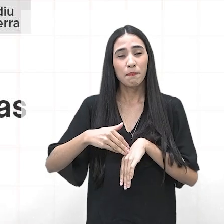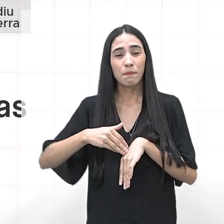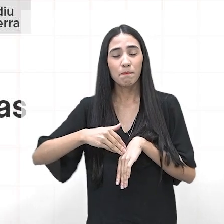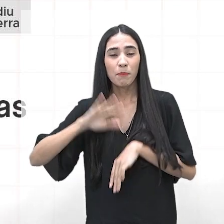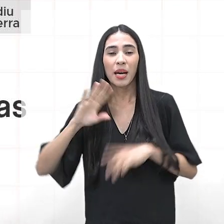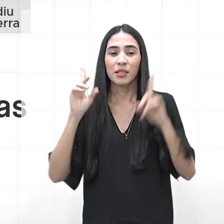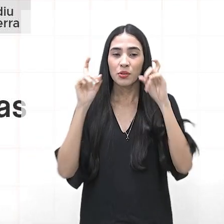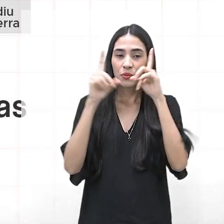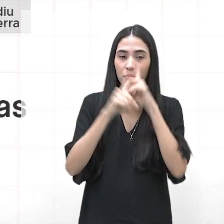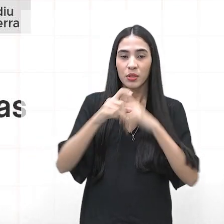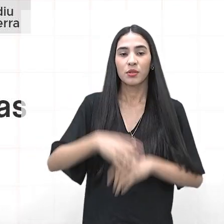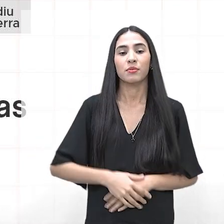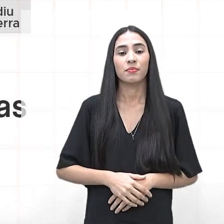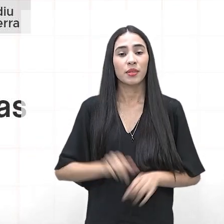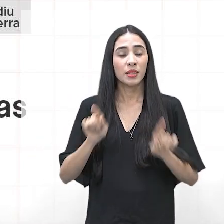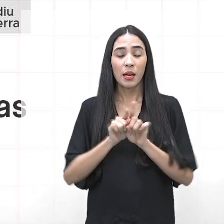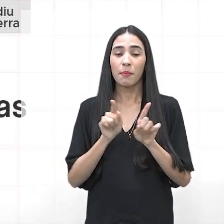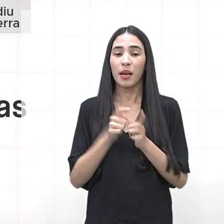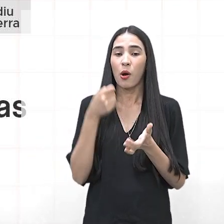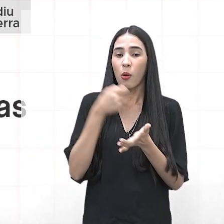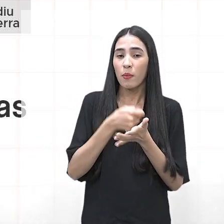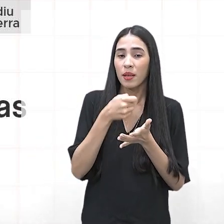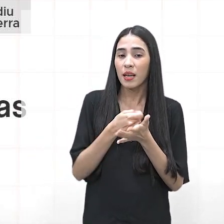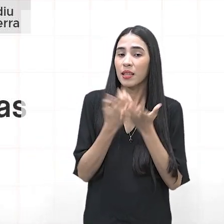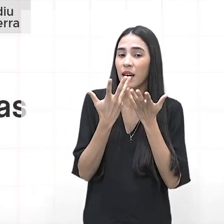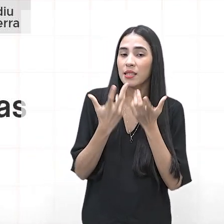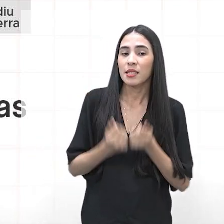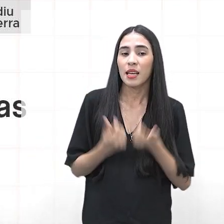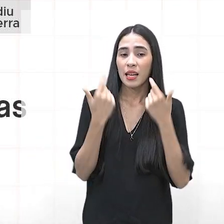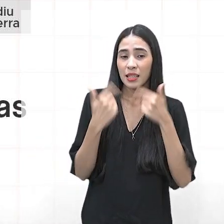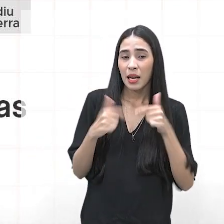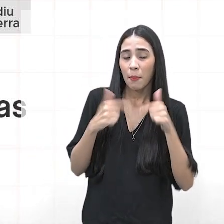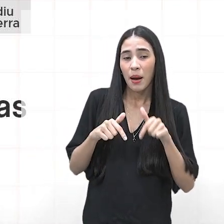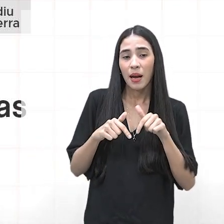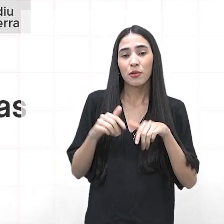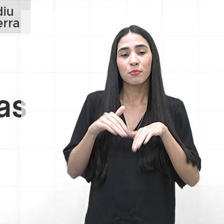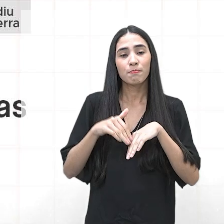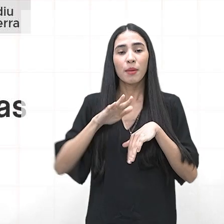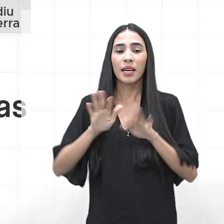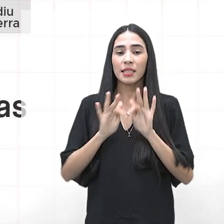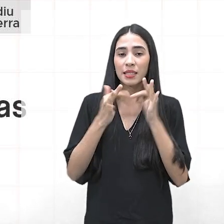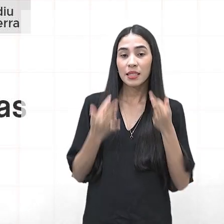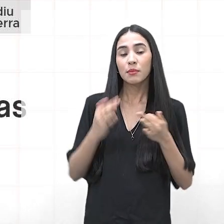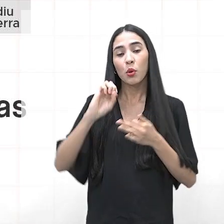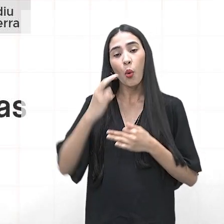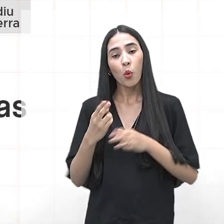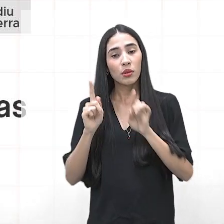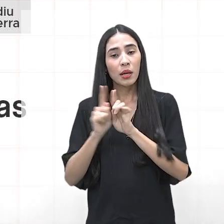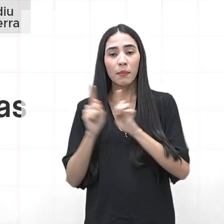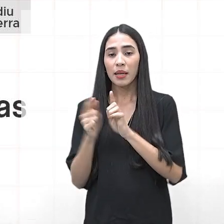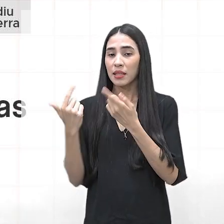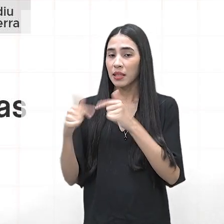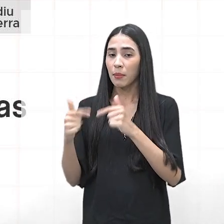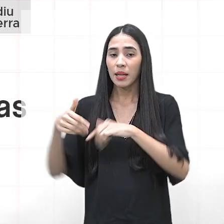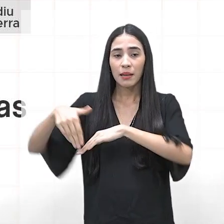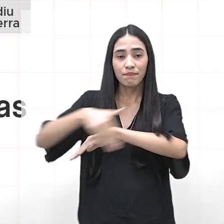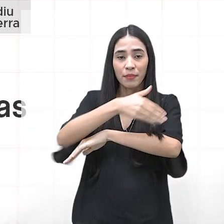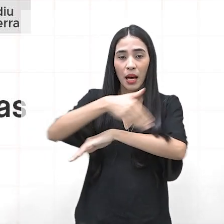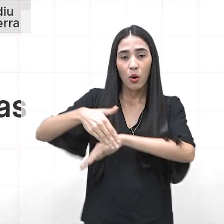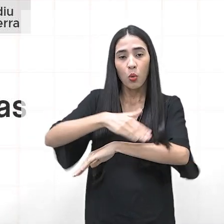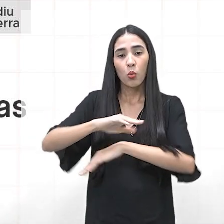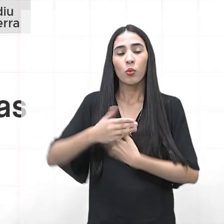precárias. Foram obrigados a aceitar os trabalhos mais precários ou fazer alguns serviços nas ruas em troca de